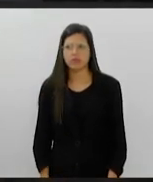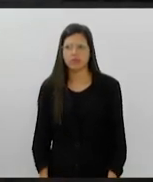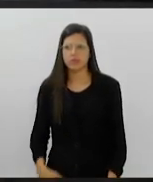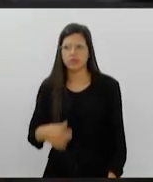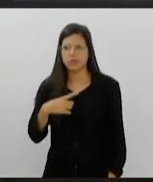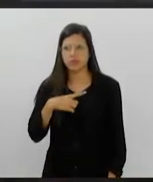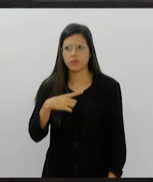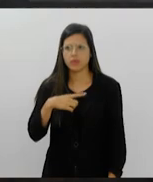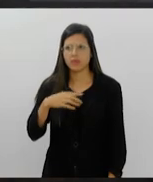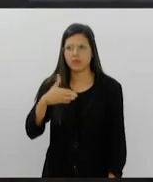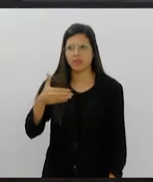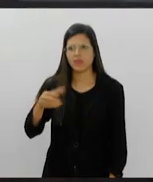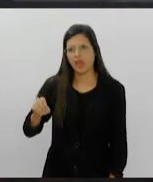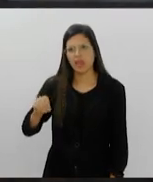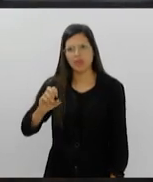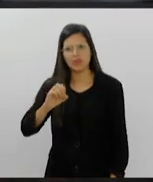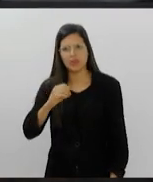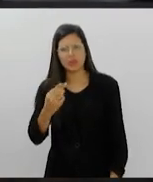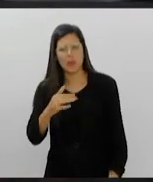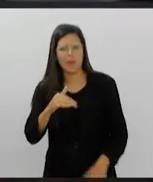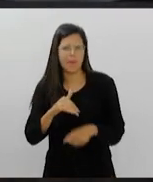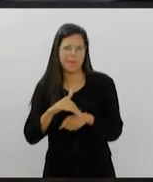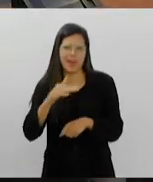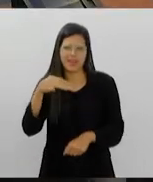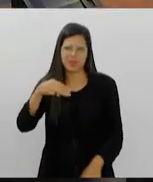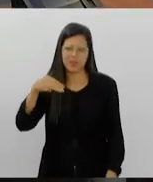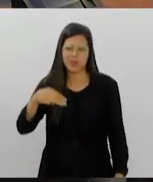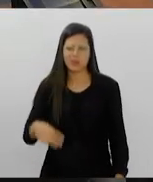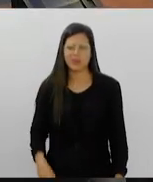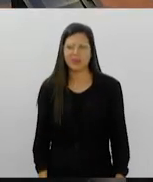de 10 ou mais minutos.